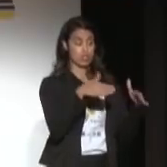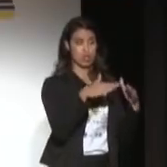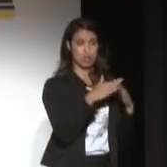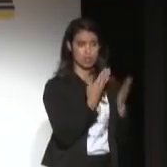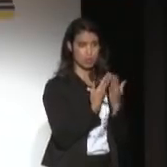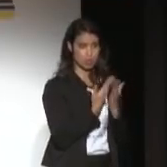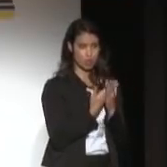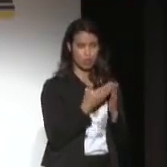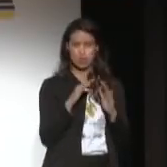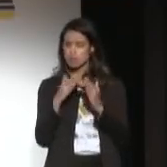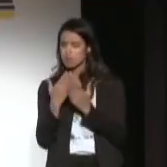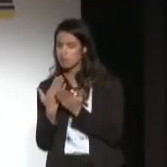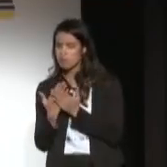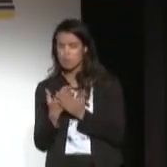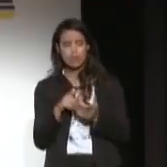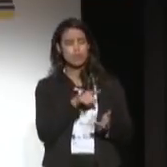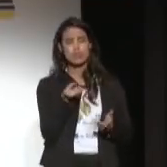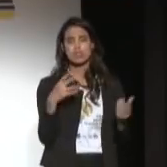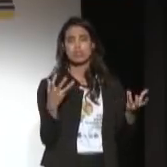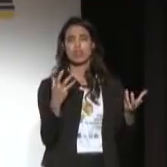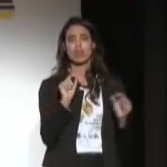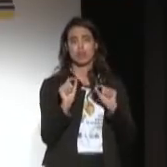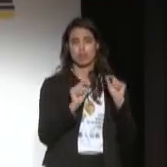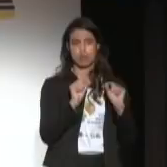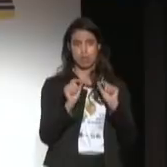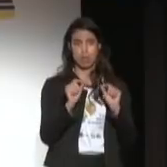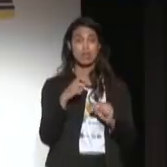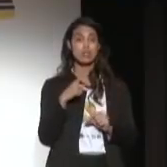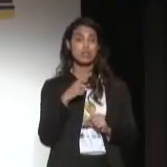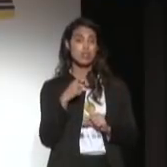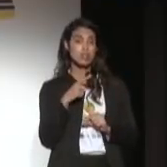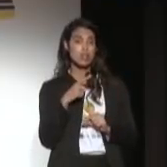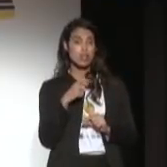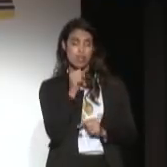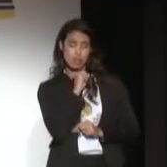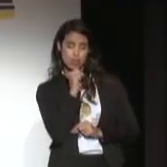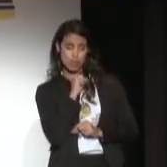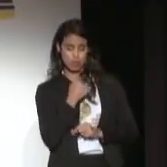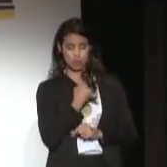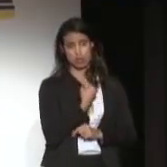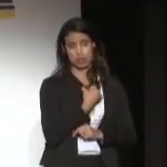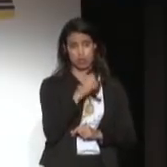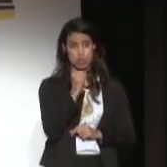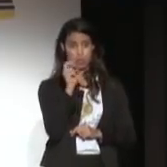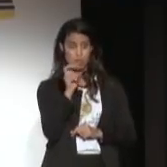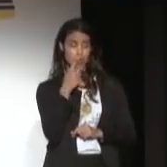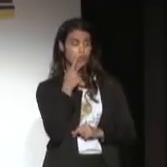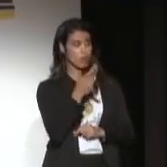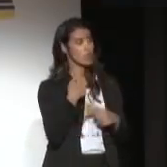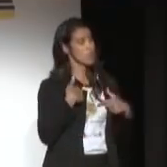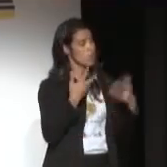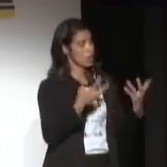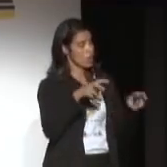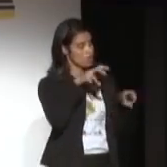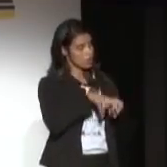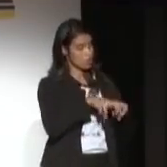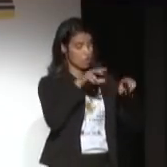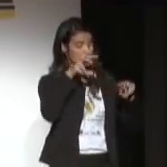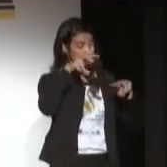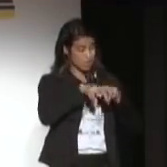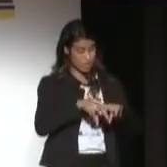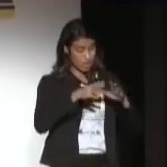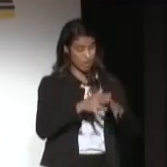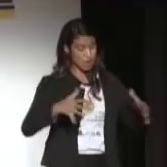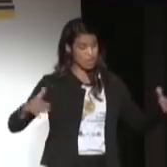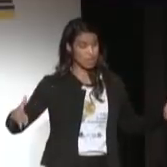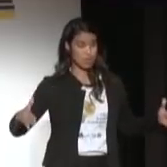escolas, eu perguntei o que elas queriam, né? E tem uma senhorinha de 85 anos que me disse, eu queria sentar numa cadeira grande, porque